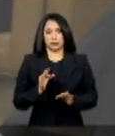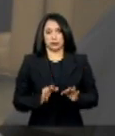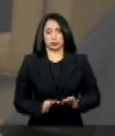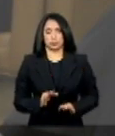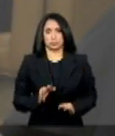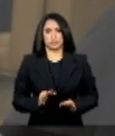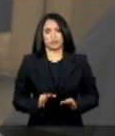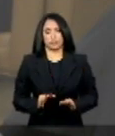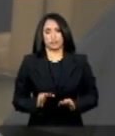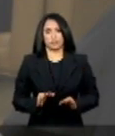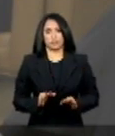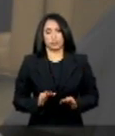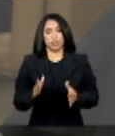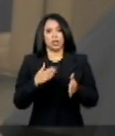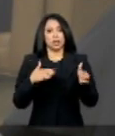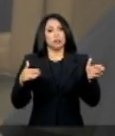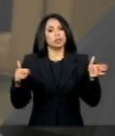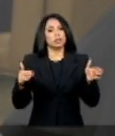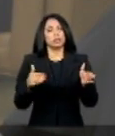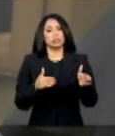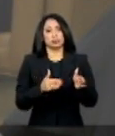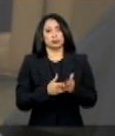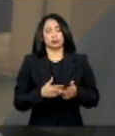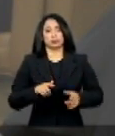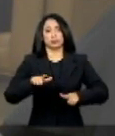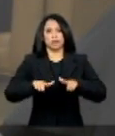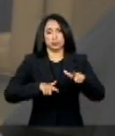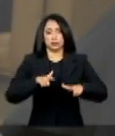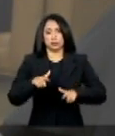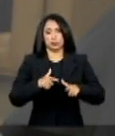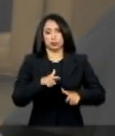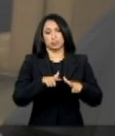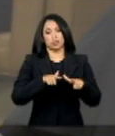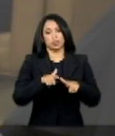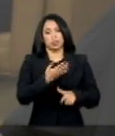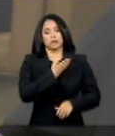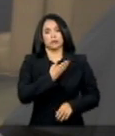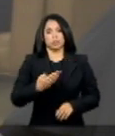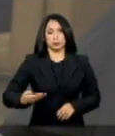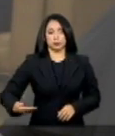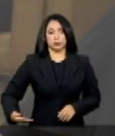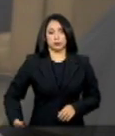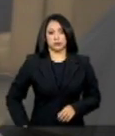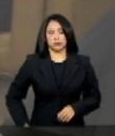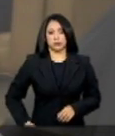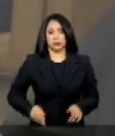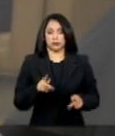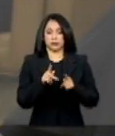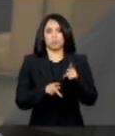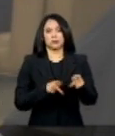sobretudo no que toca aos serviços públicos essenciais à população senhores ministros